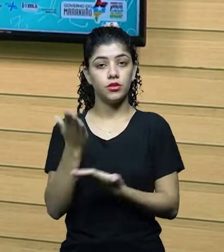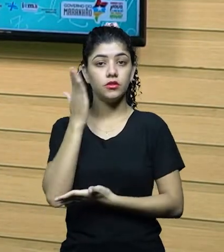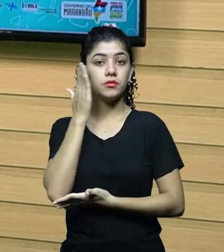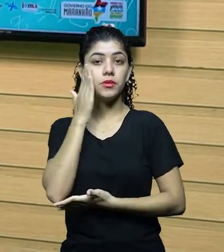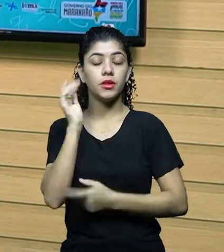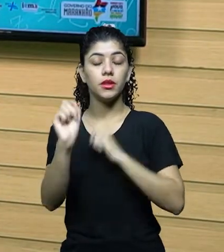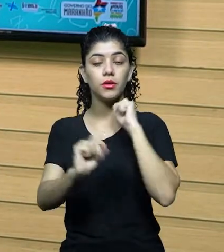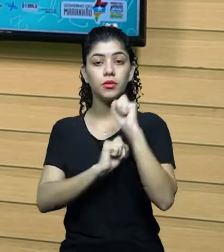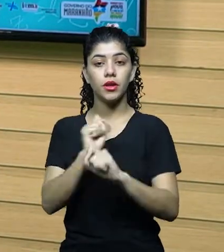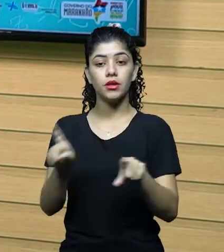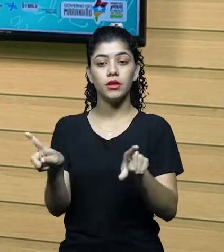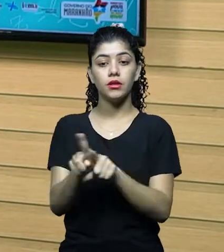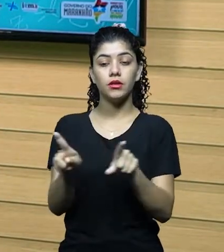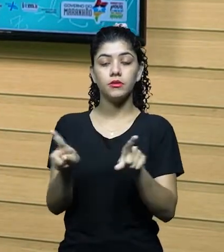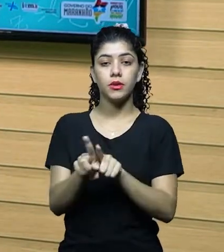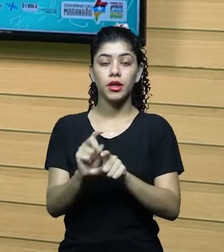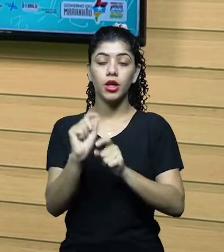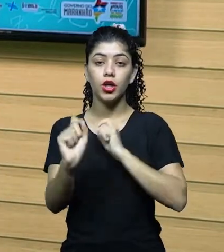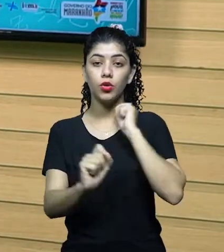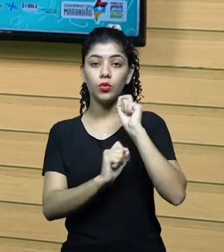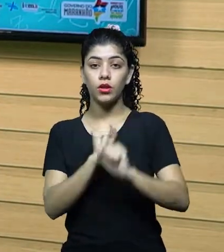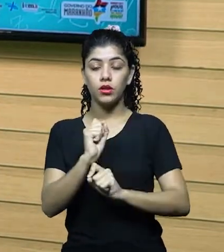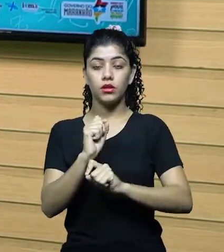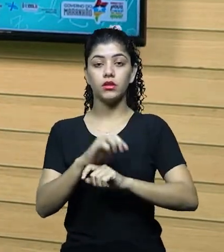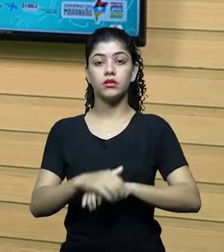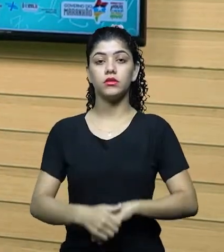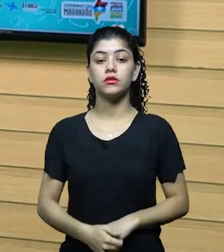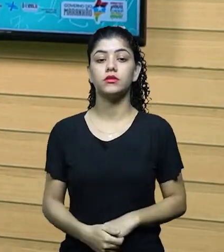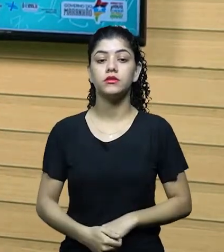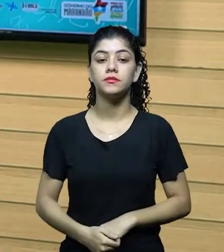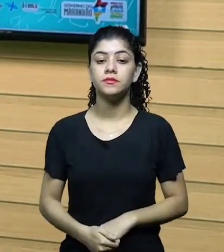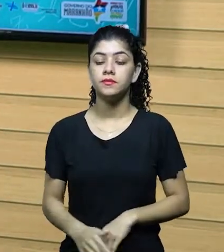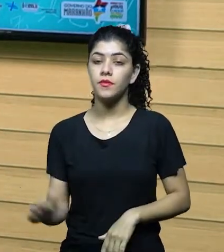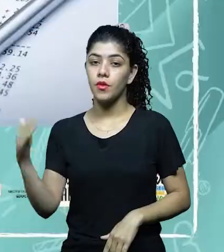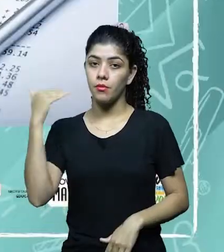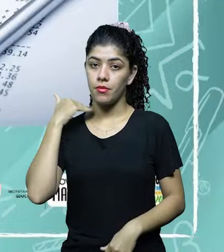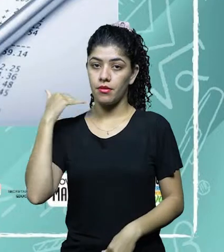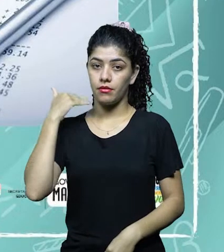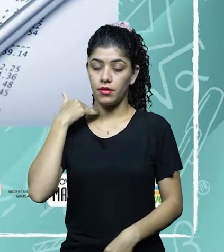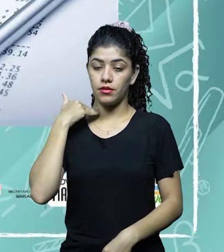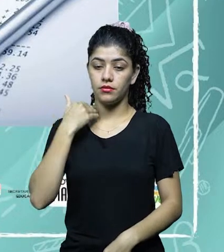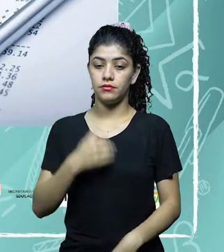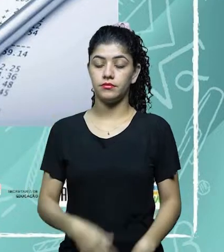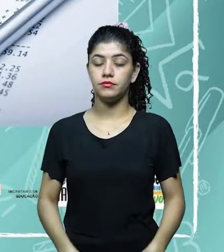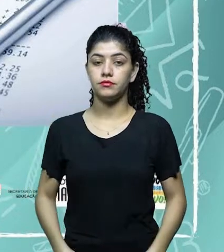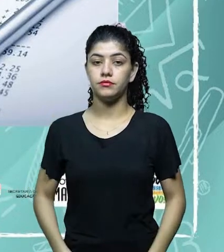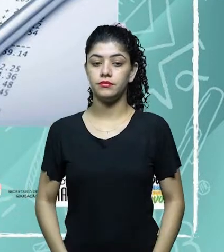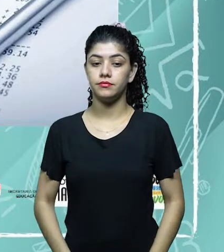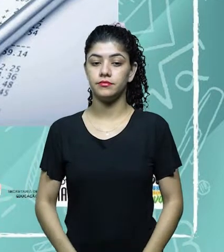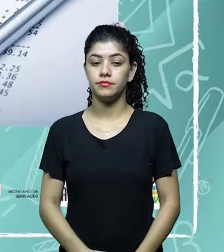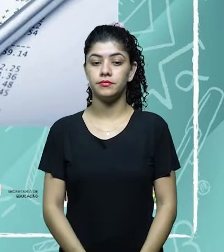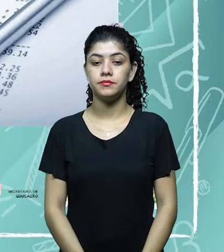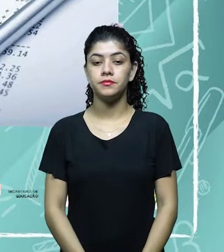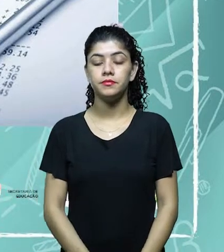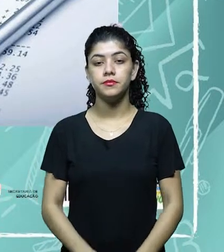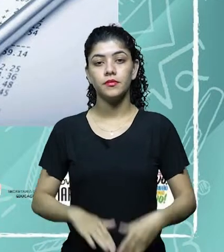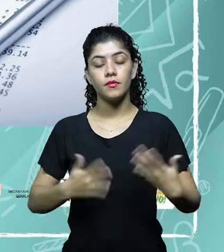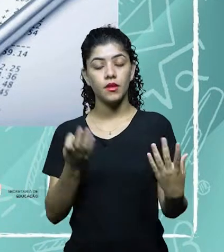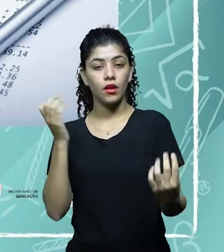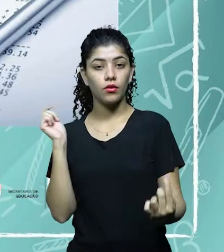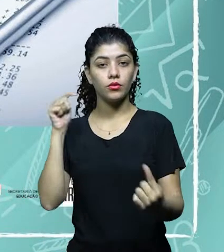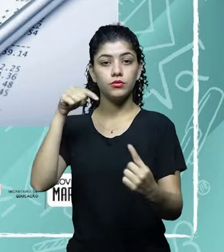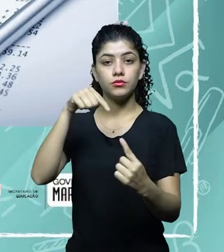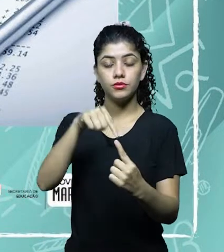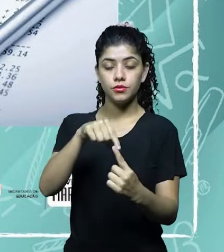um pouco também o que é o ramo bancário. Muito bem. O